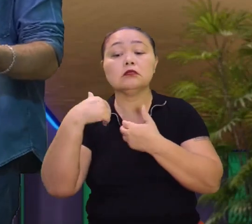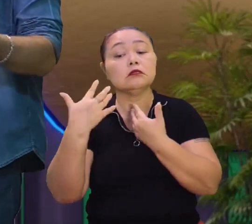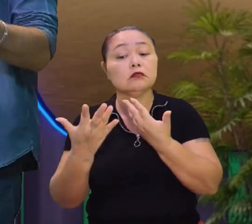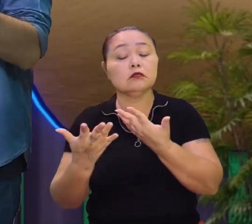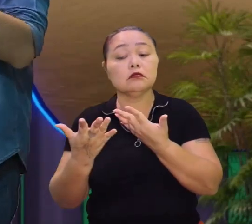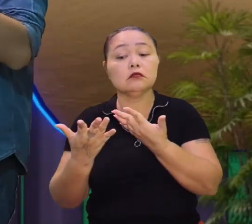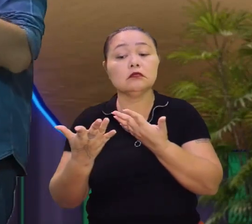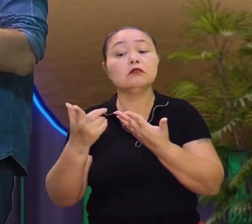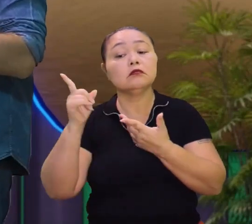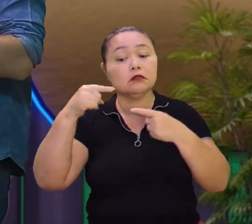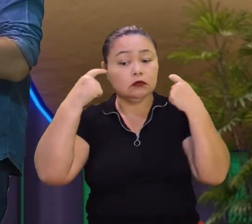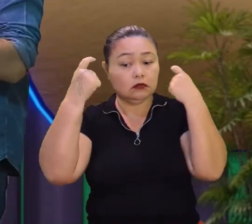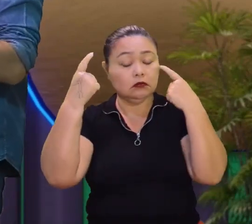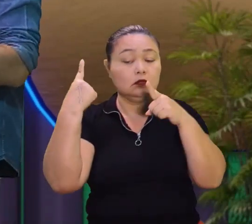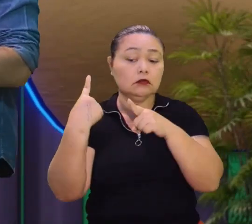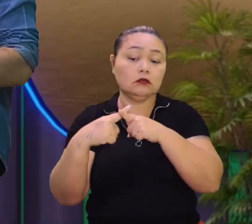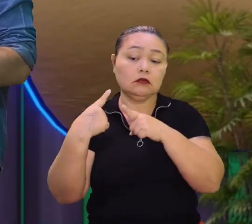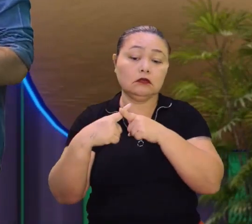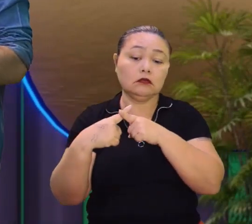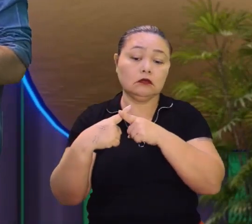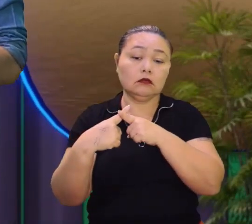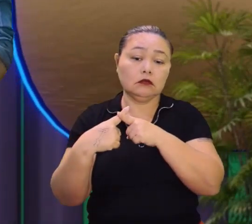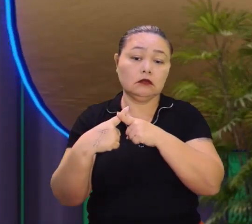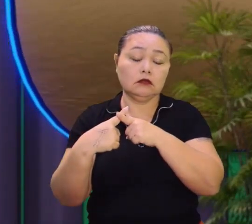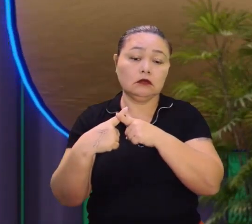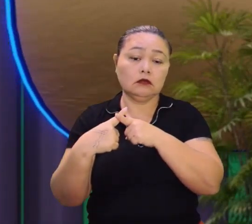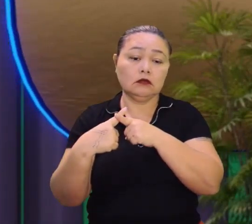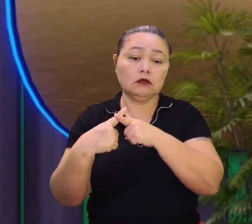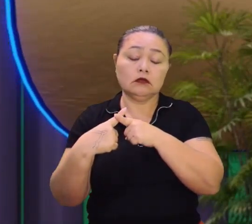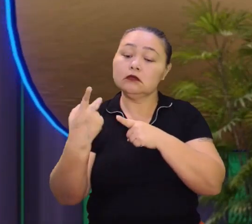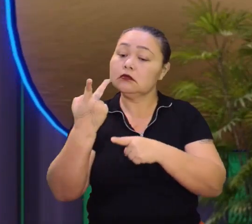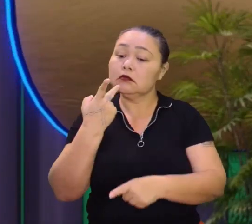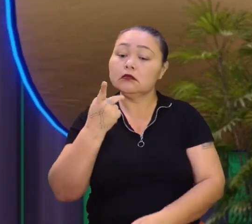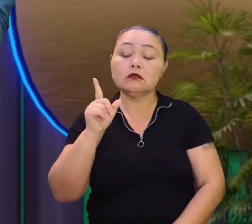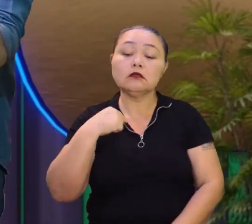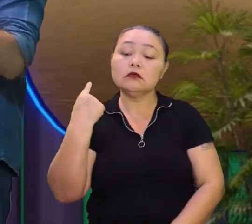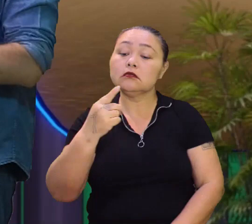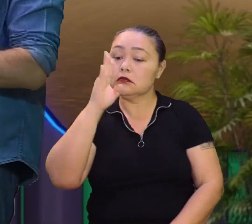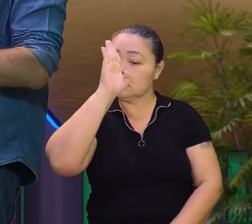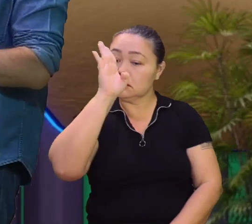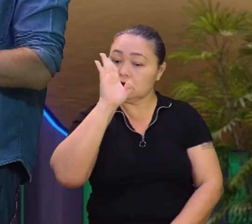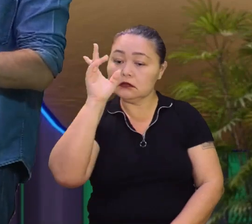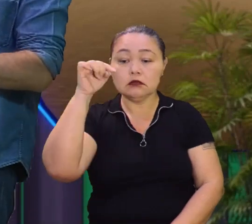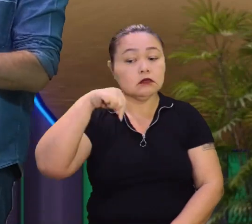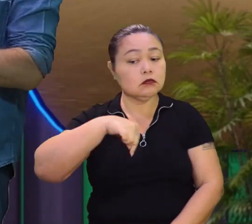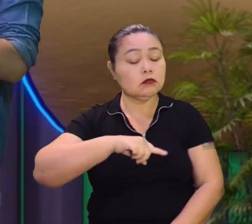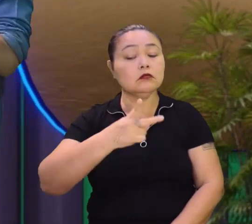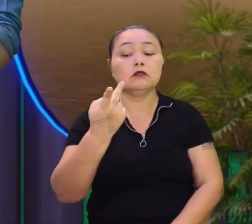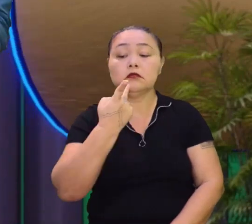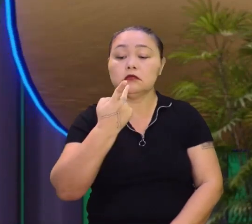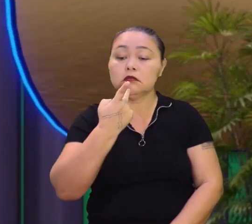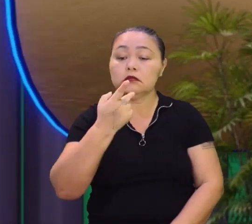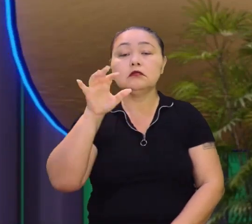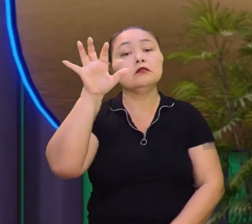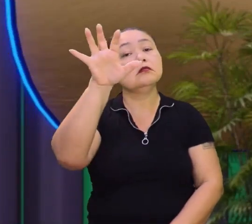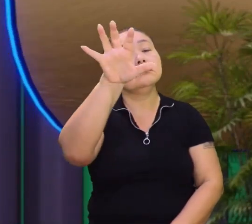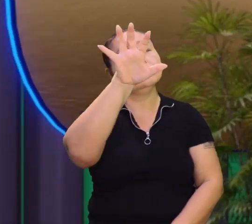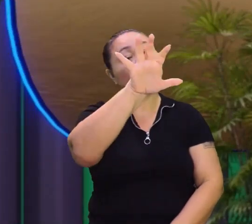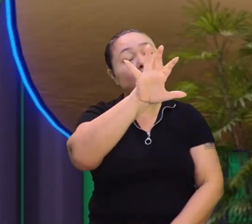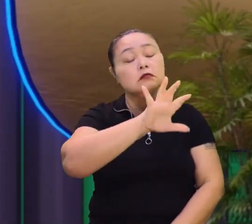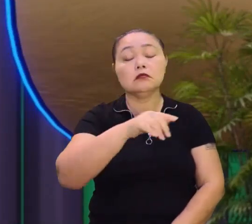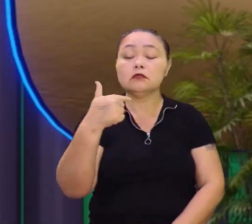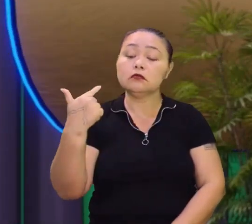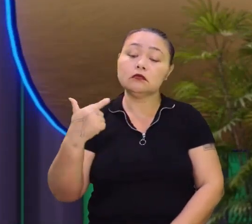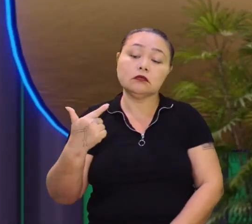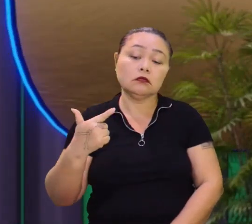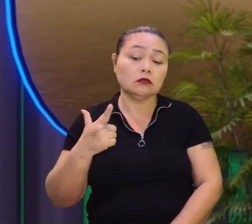bem. Então, isso é preocupante porque não estamos falando só a nível de Brasil, não. Falamos de regiões em que